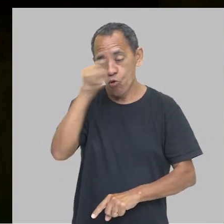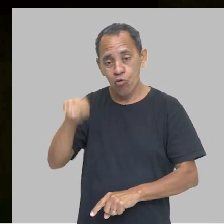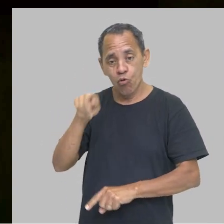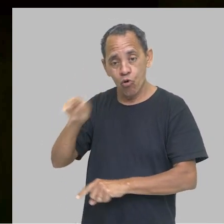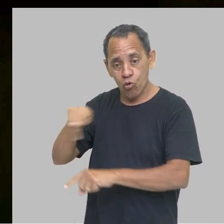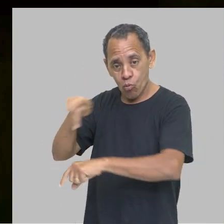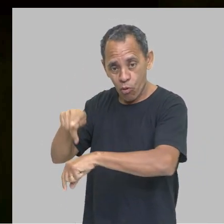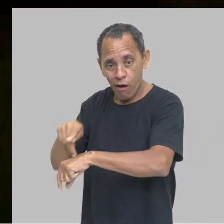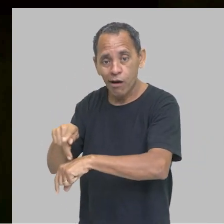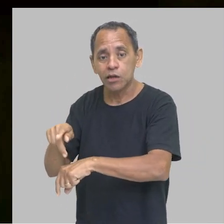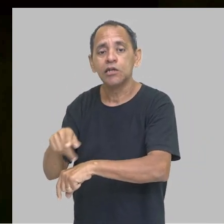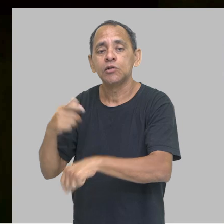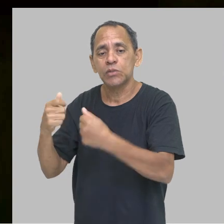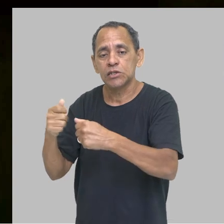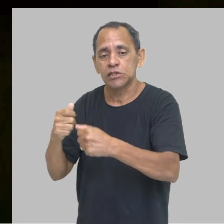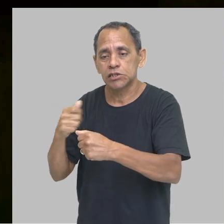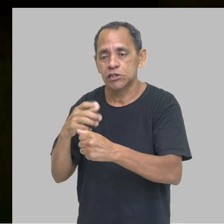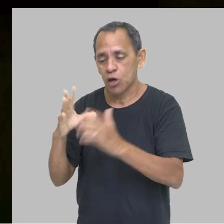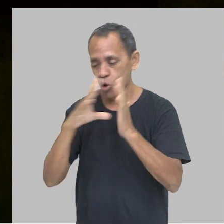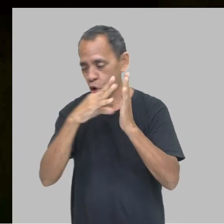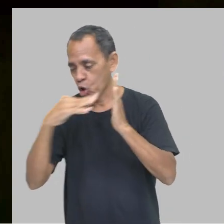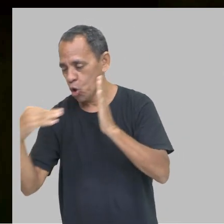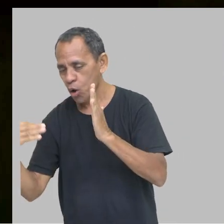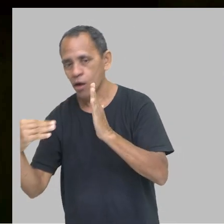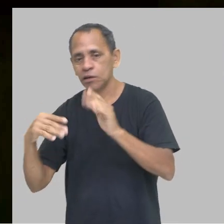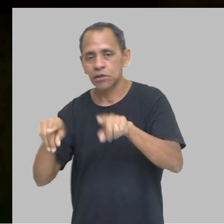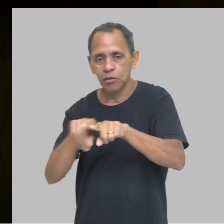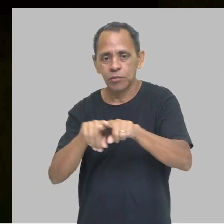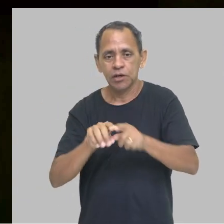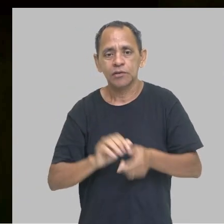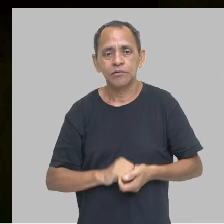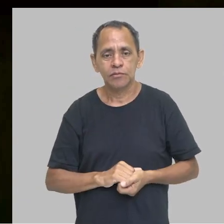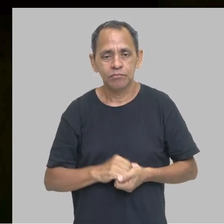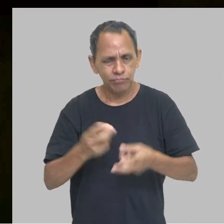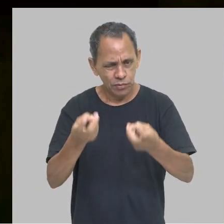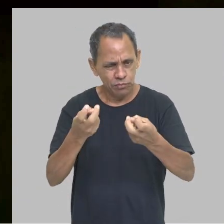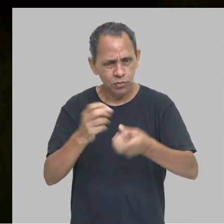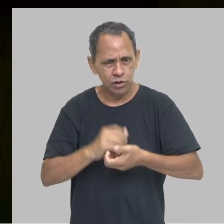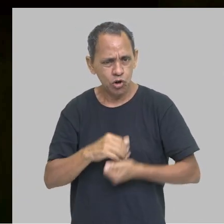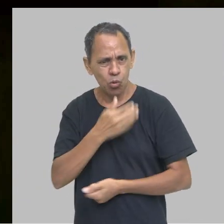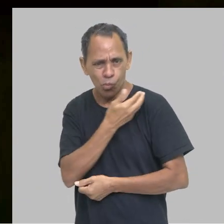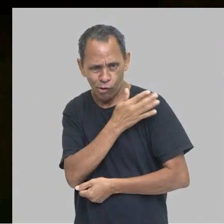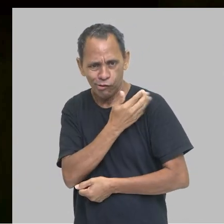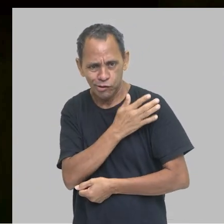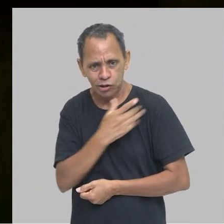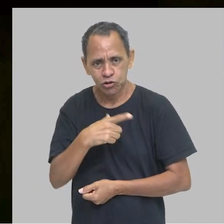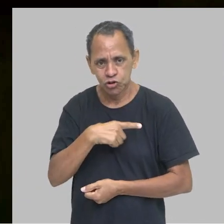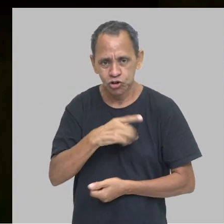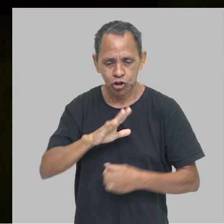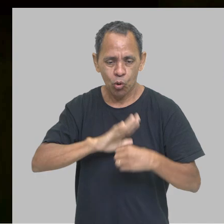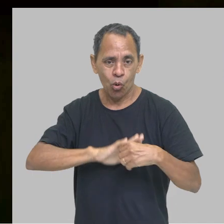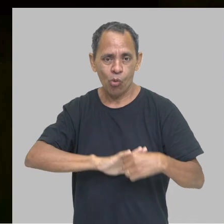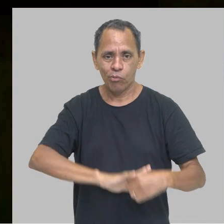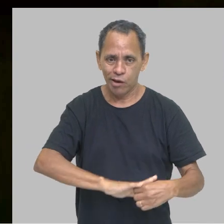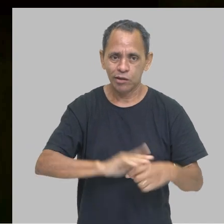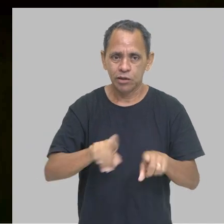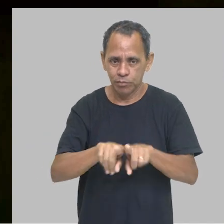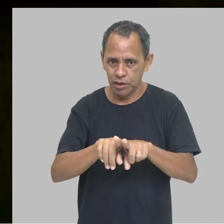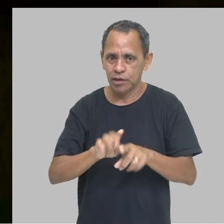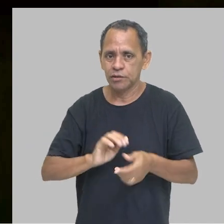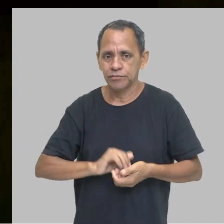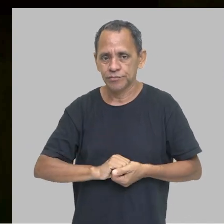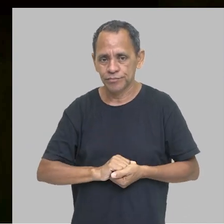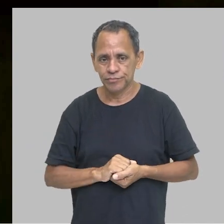moldes europeus. Vocês estão vendo que essa visão é totalmente preconceituosa, galera. Outra